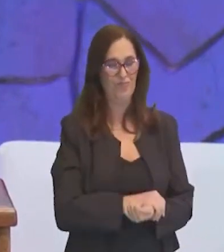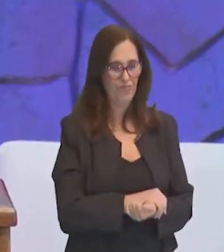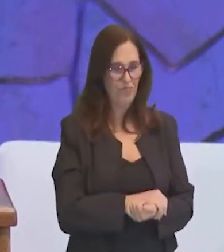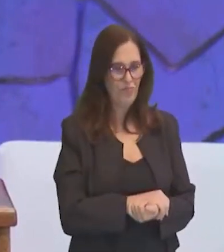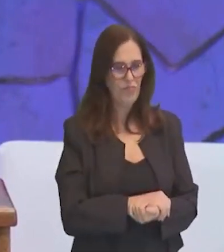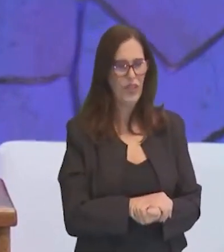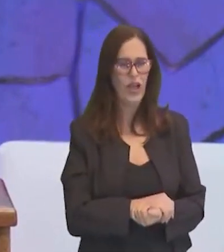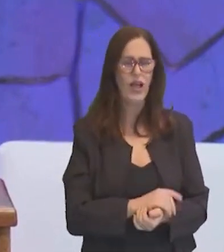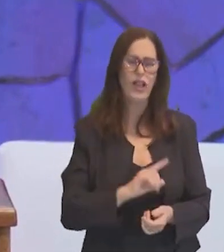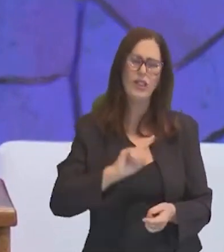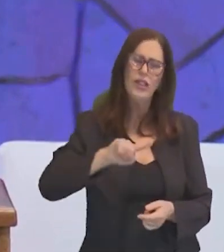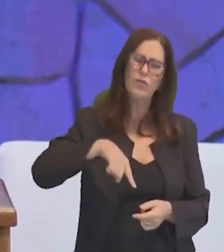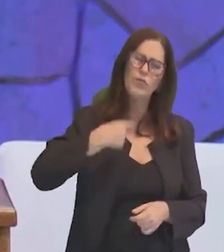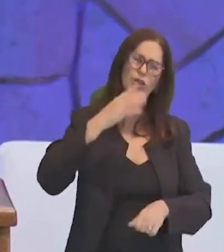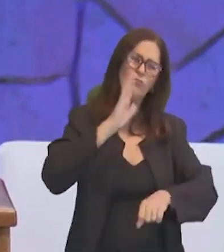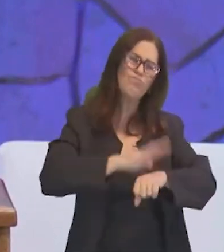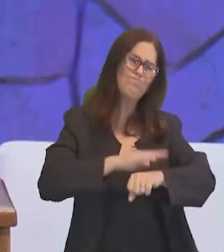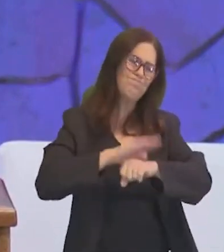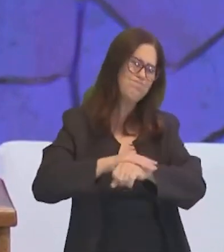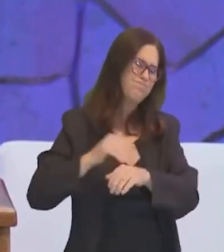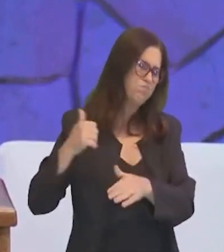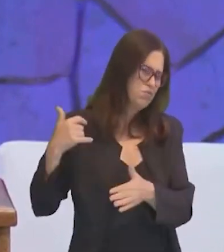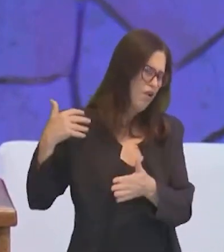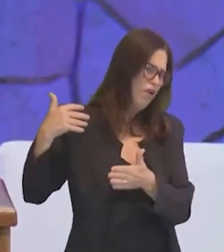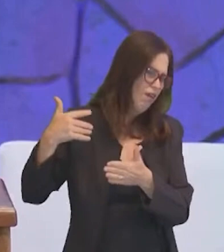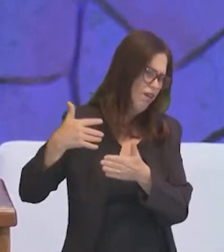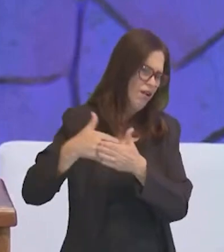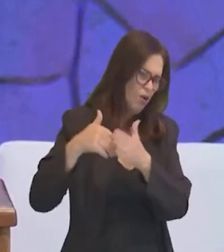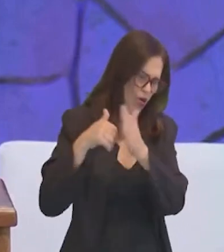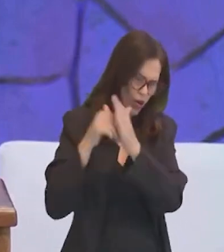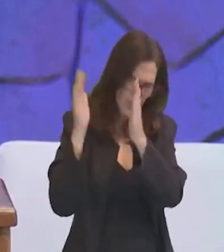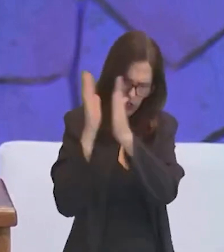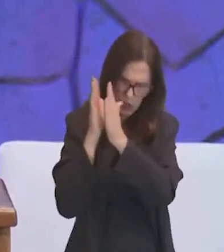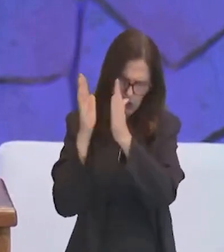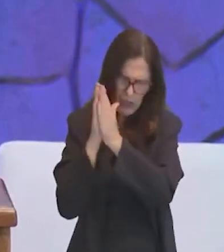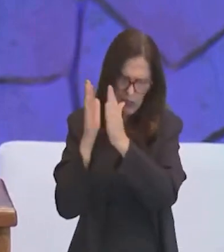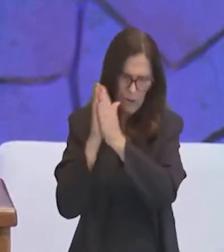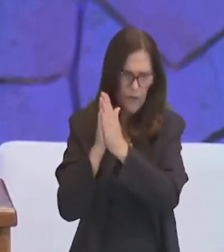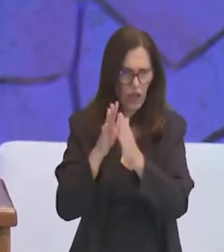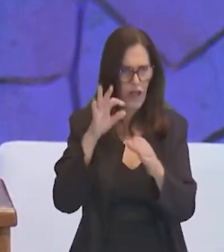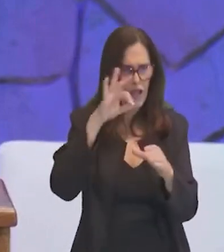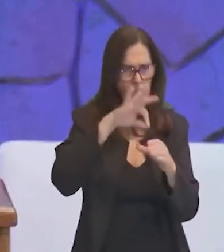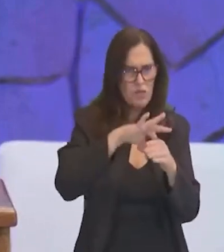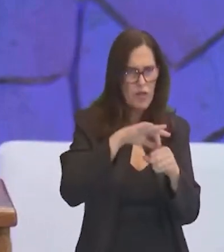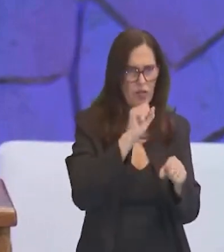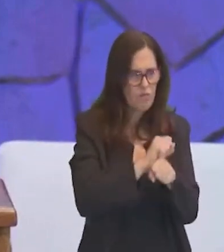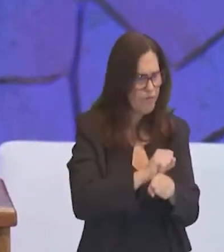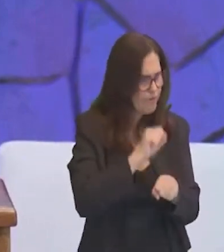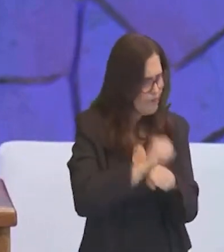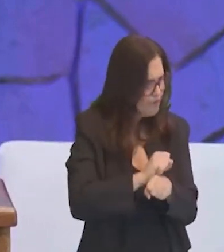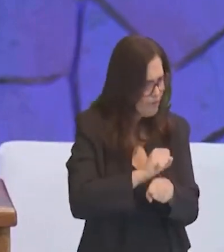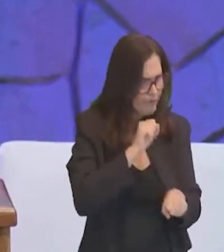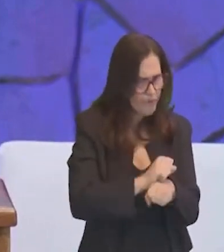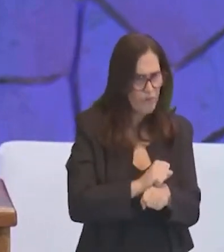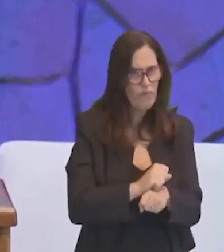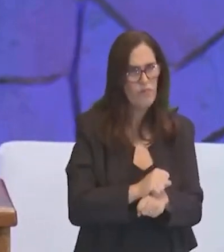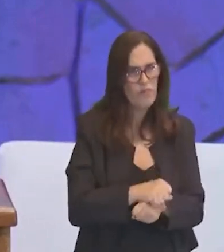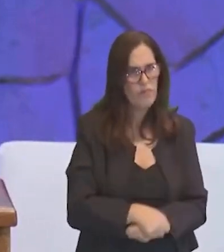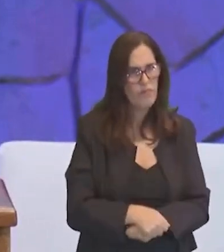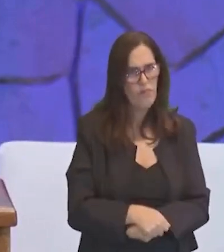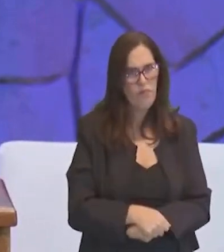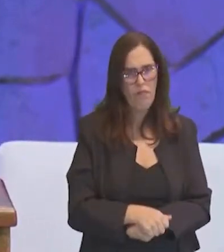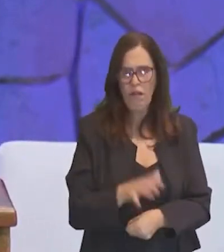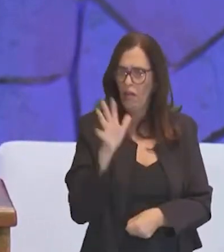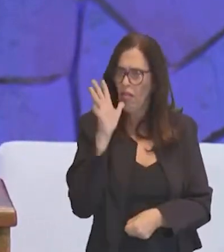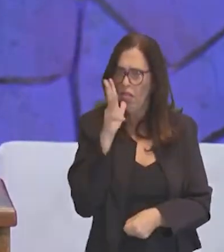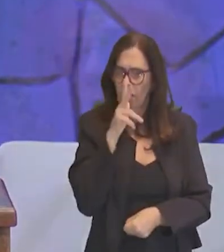Depois de muito tempo orando, a semente não nascia. Pelo tempo, já tinha